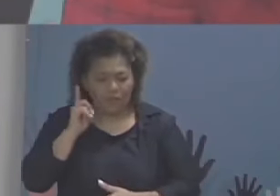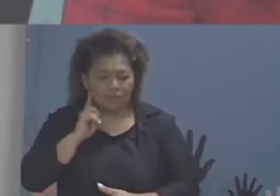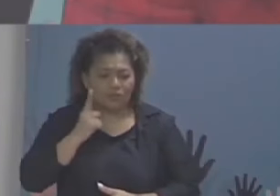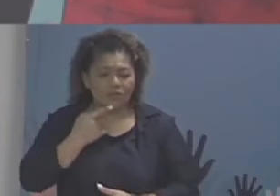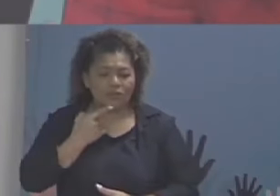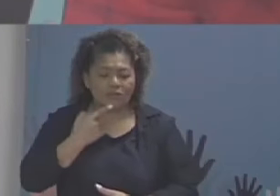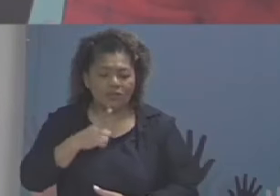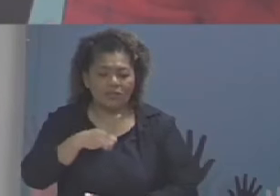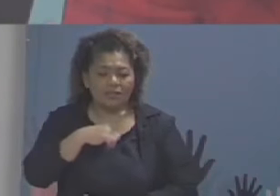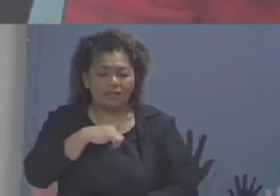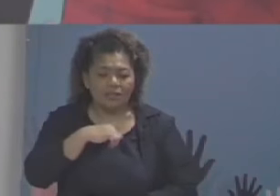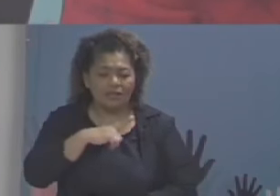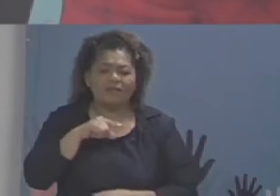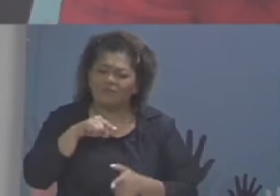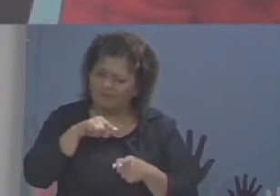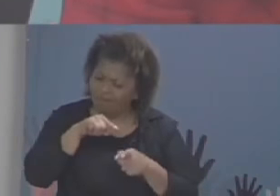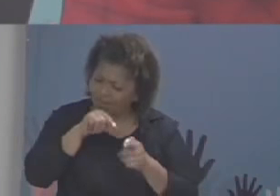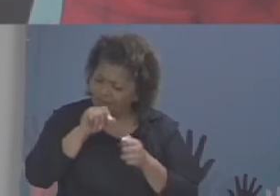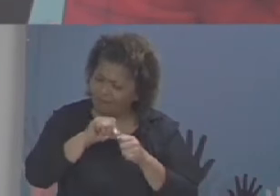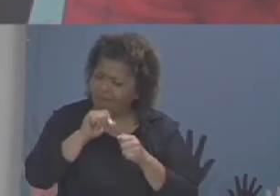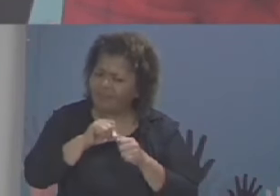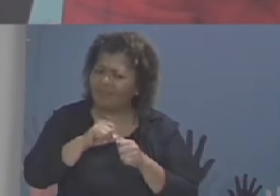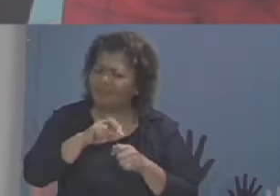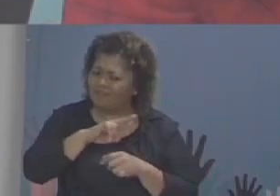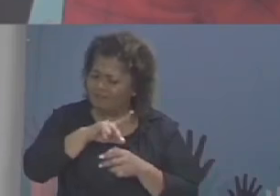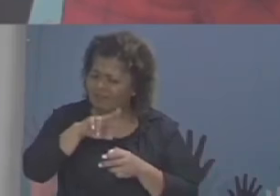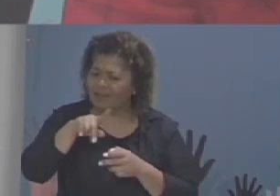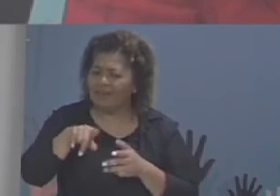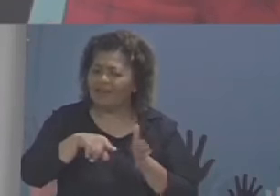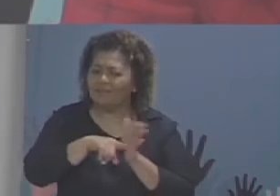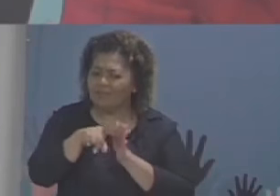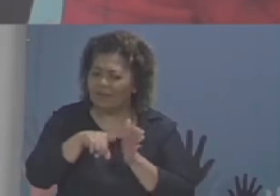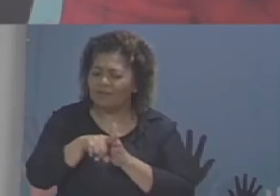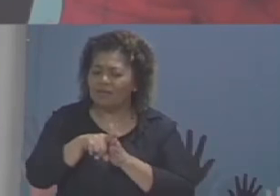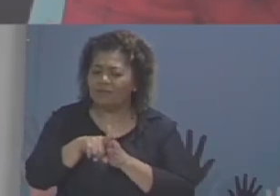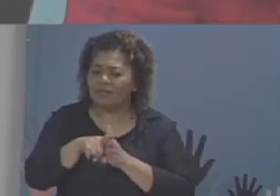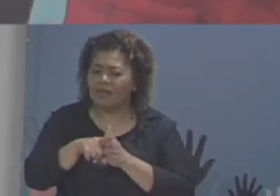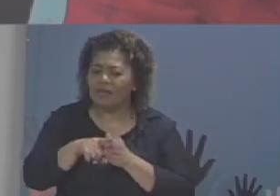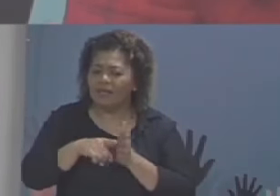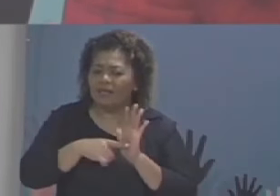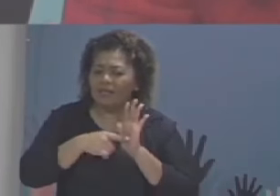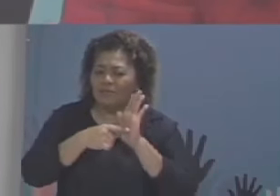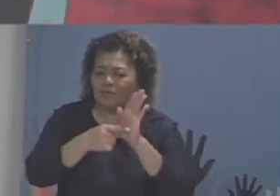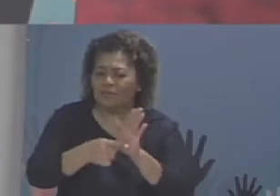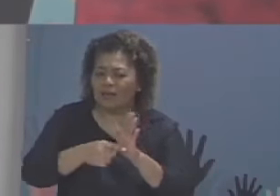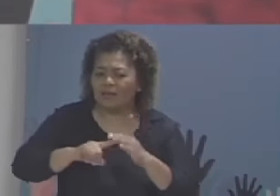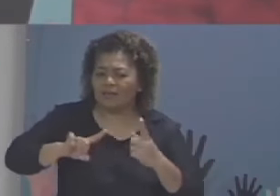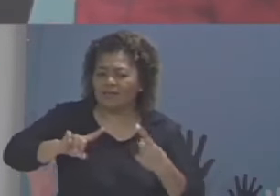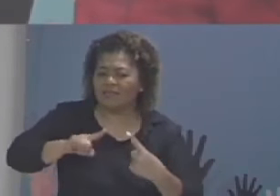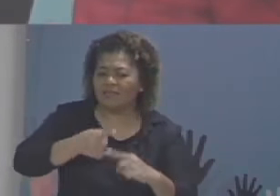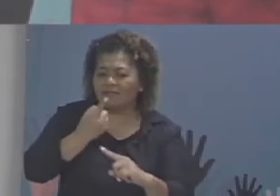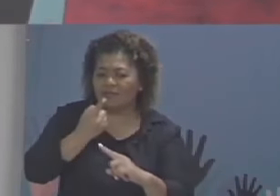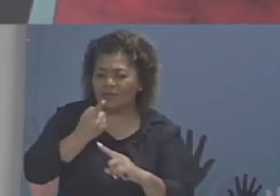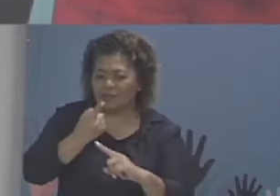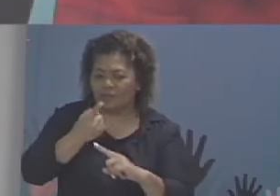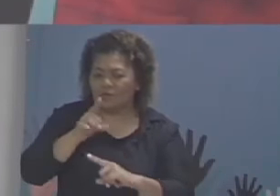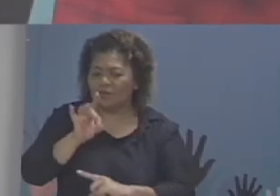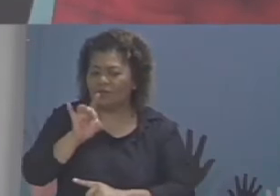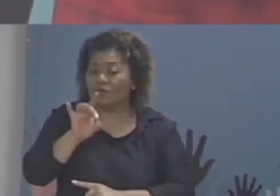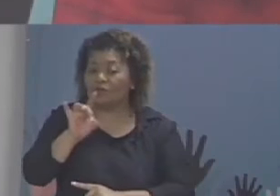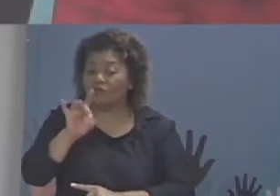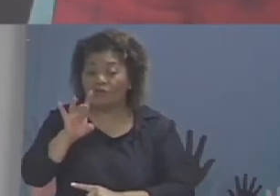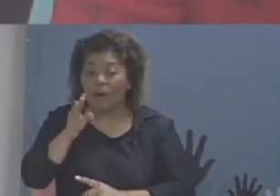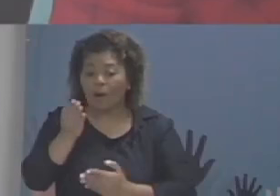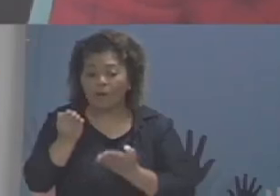feito esse desafio, né? Tem nos colocado esse desafio, não só especificamente na questão da psicologia, mas